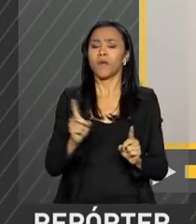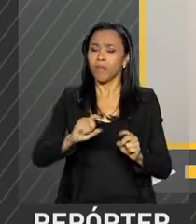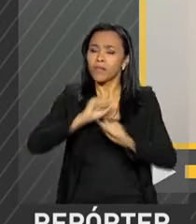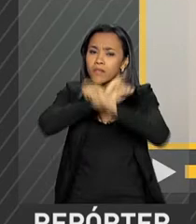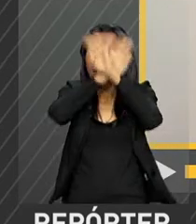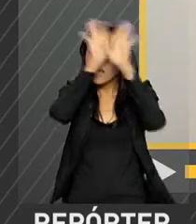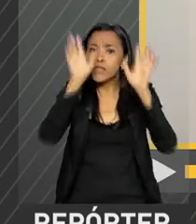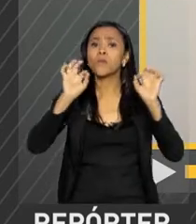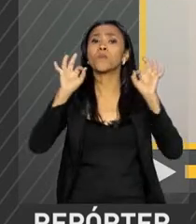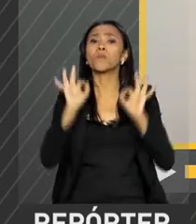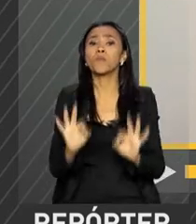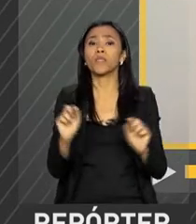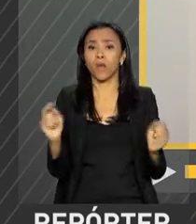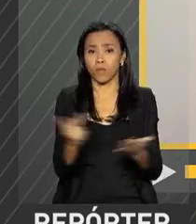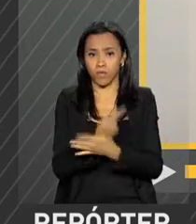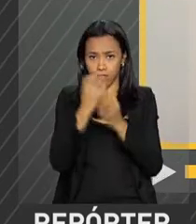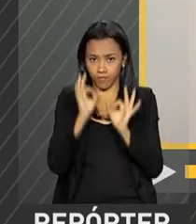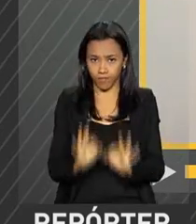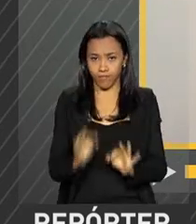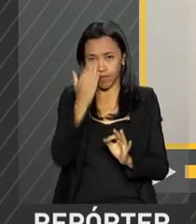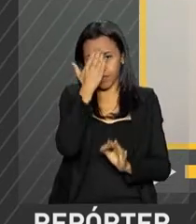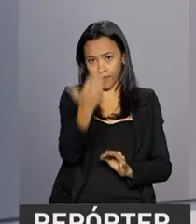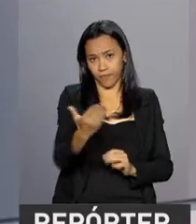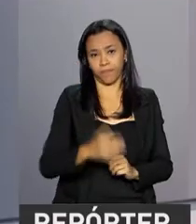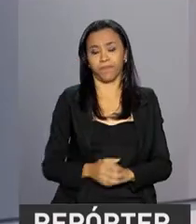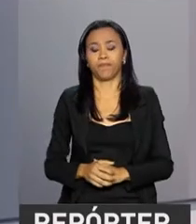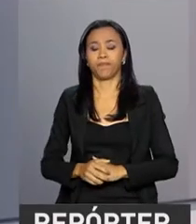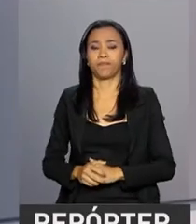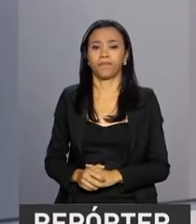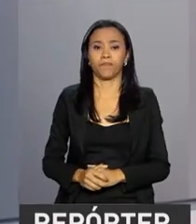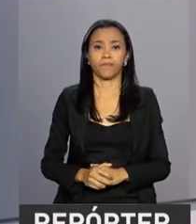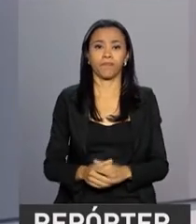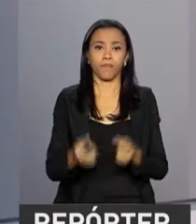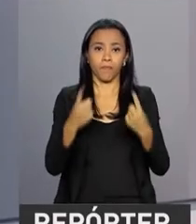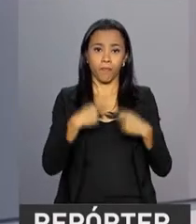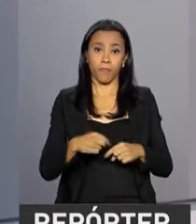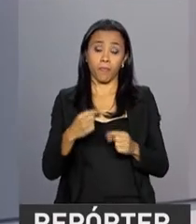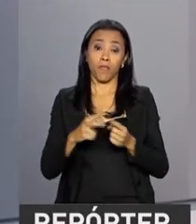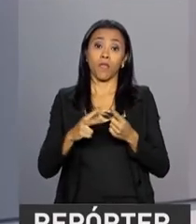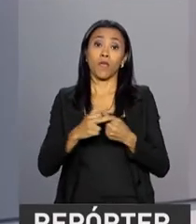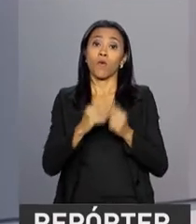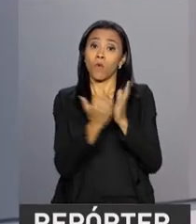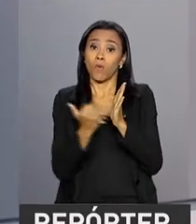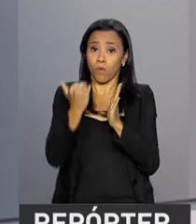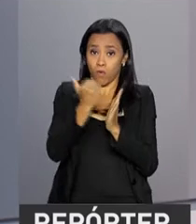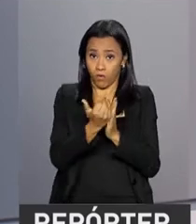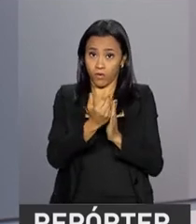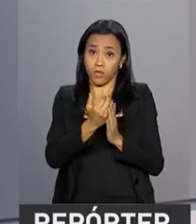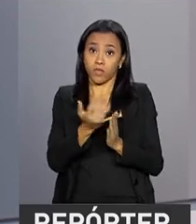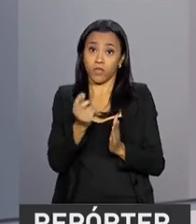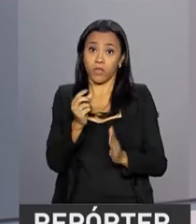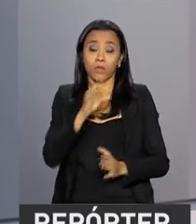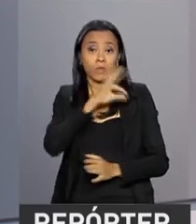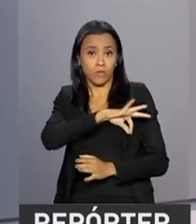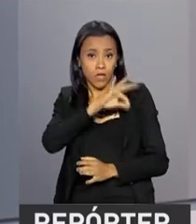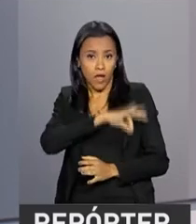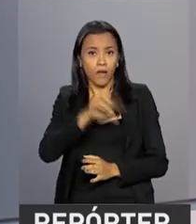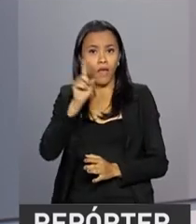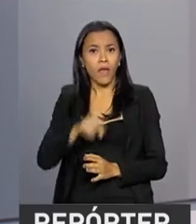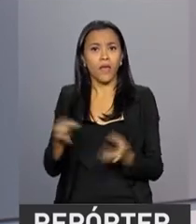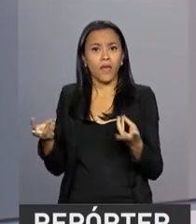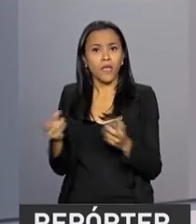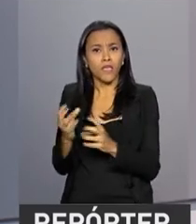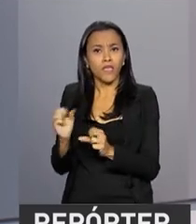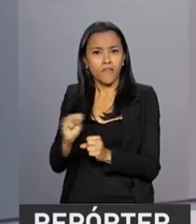do que realmente está acontecendo muito obrigado reajuste do salário mínimo é feito com uma fórmula que só na